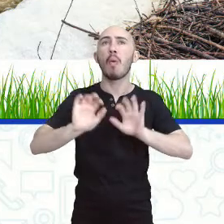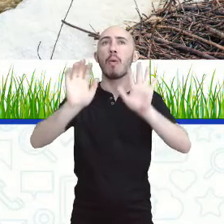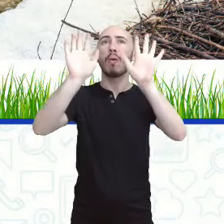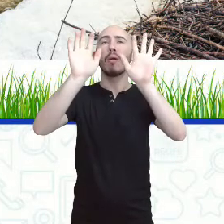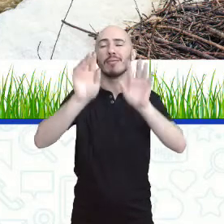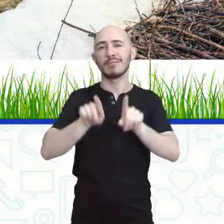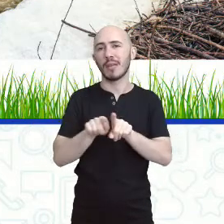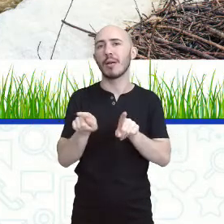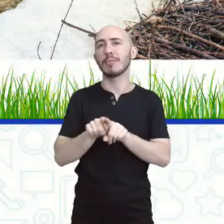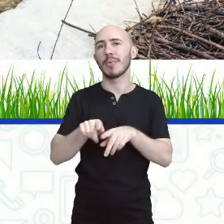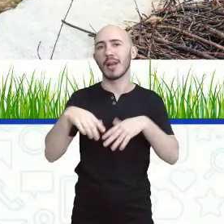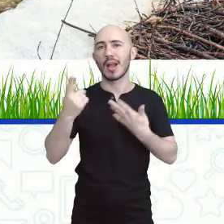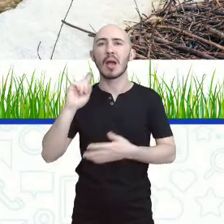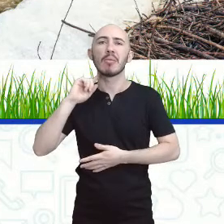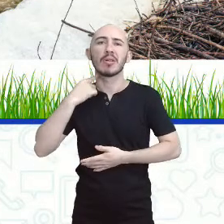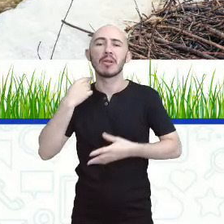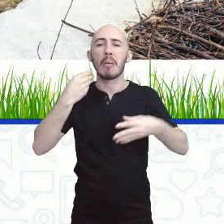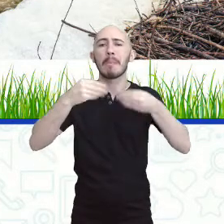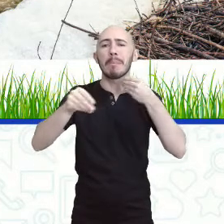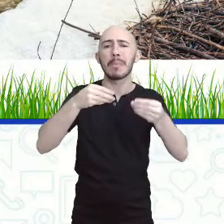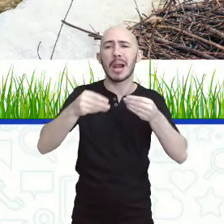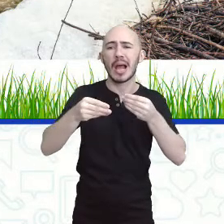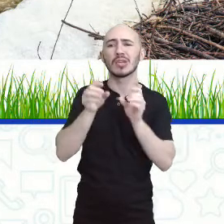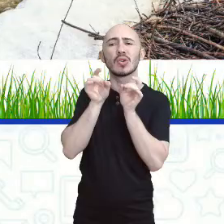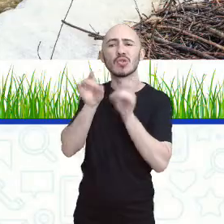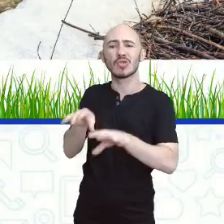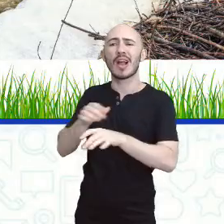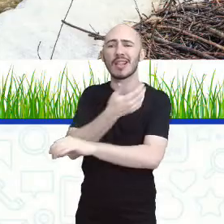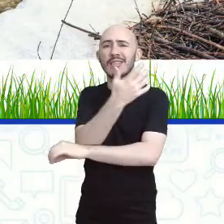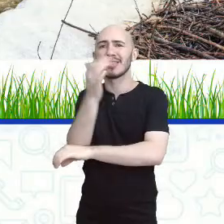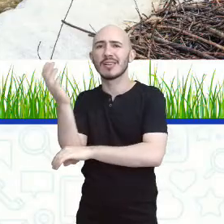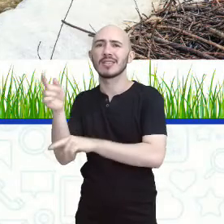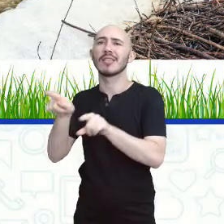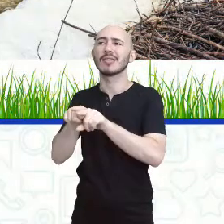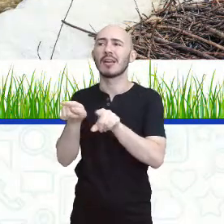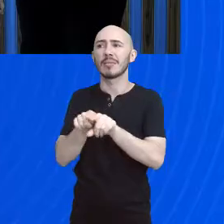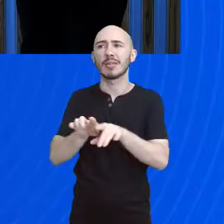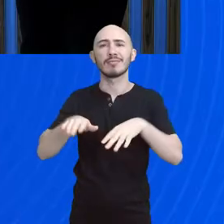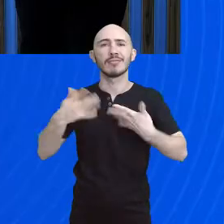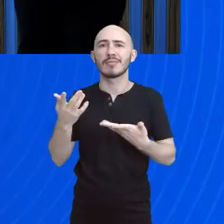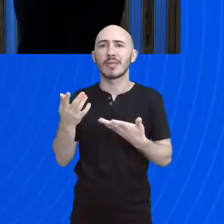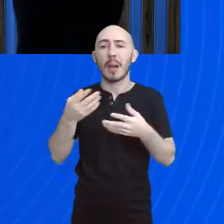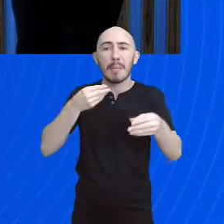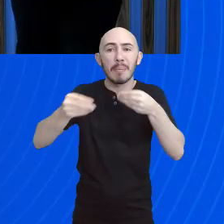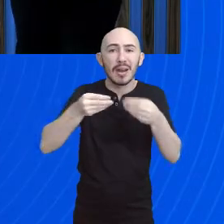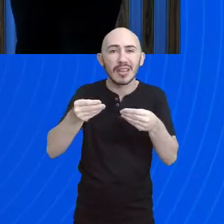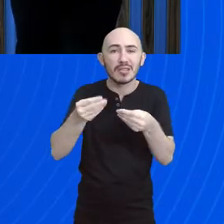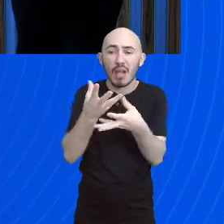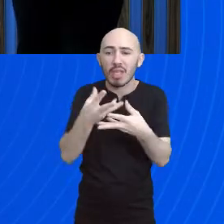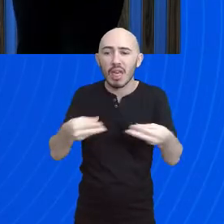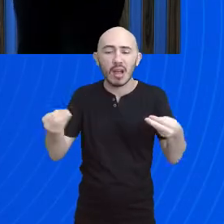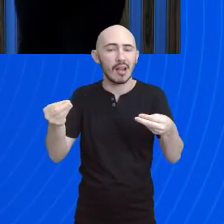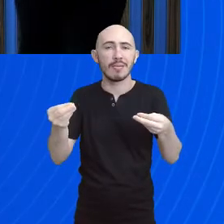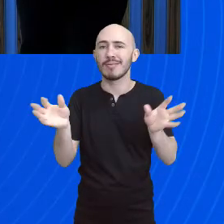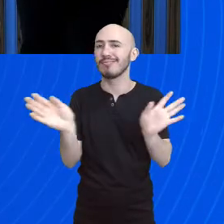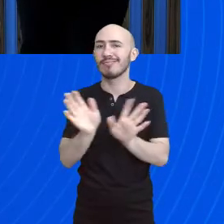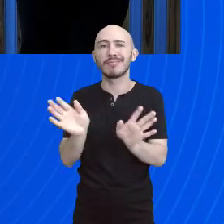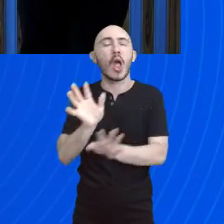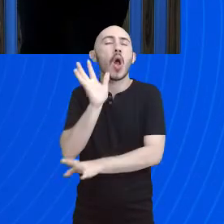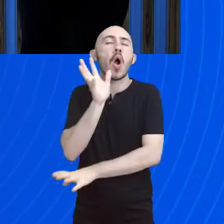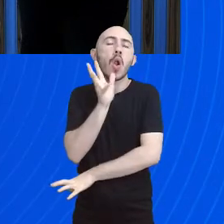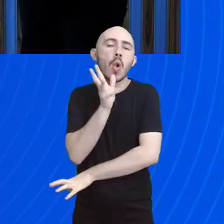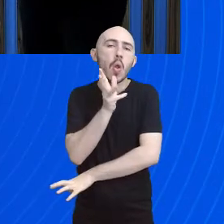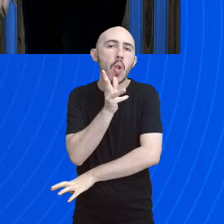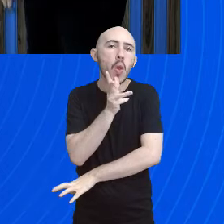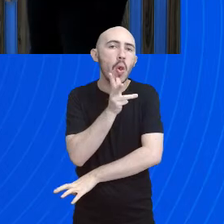indústrias, poluição com plásticos na natureza, né? Plásticos que não se degradam, demoram milhares de anos aí,